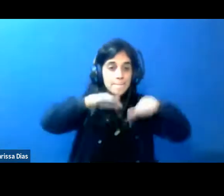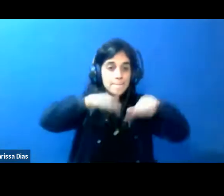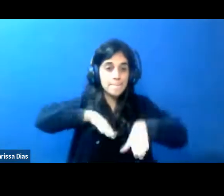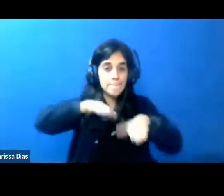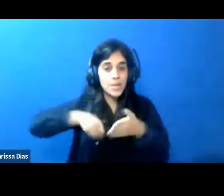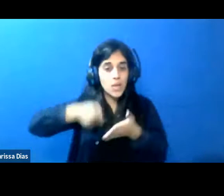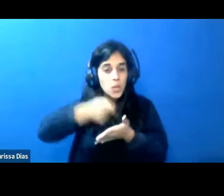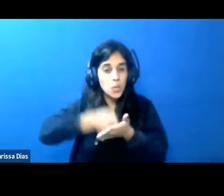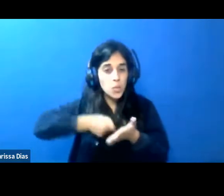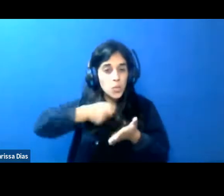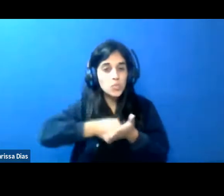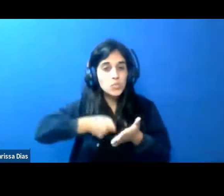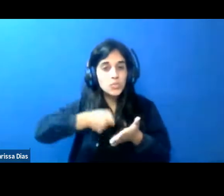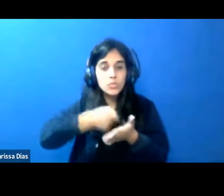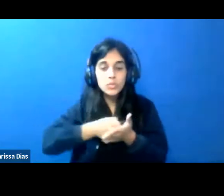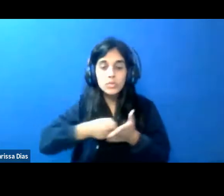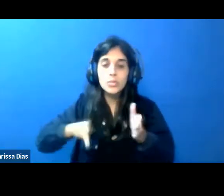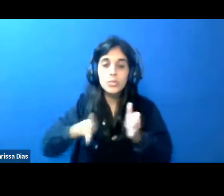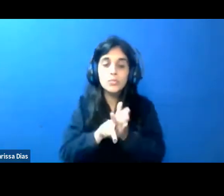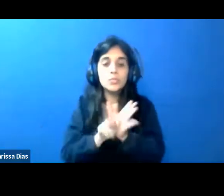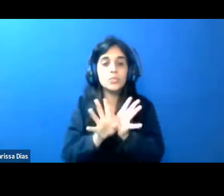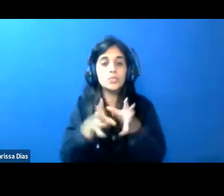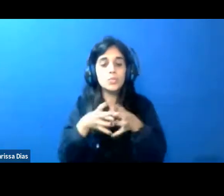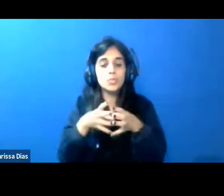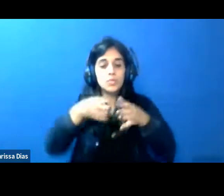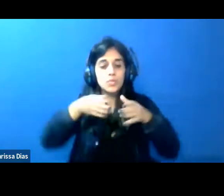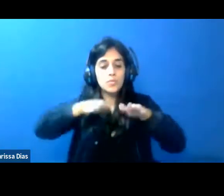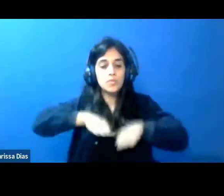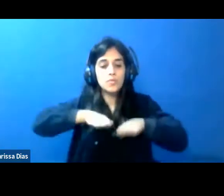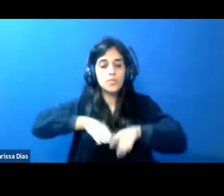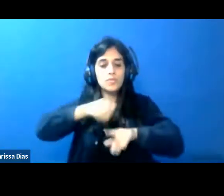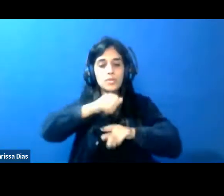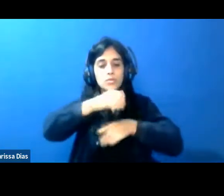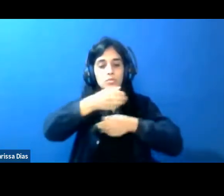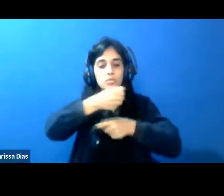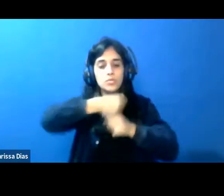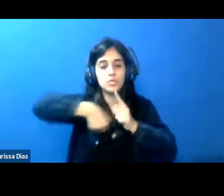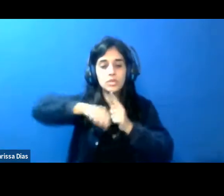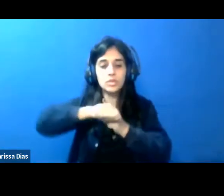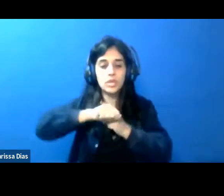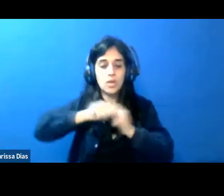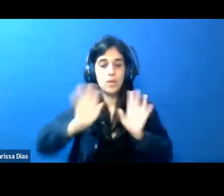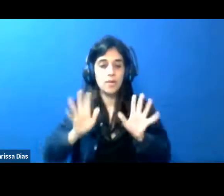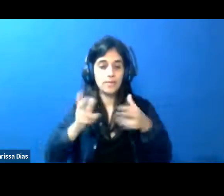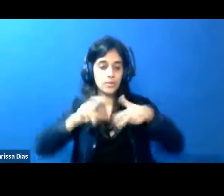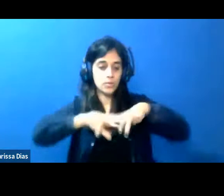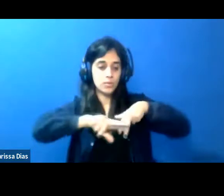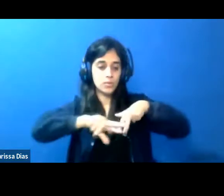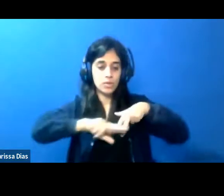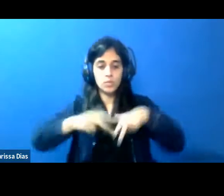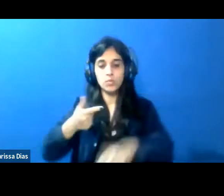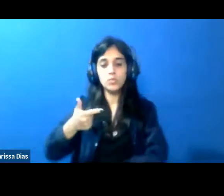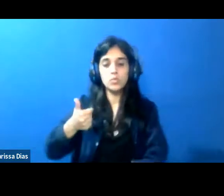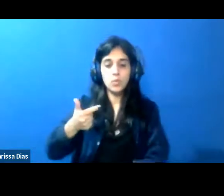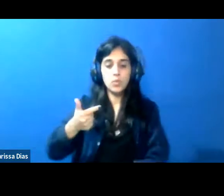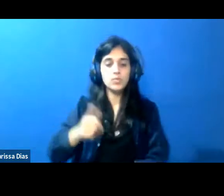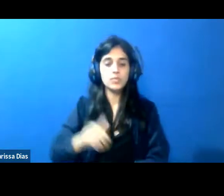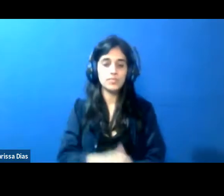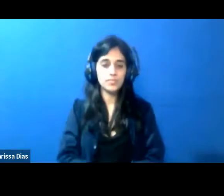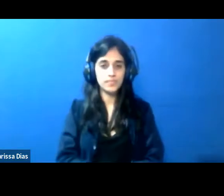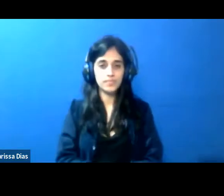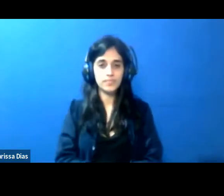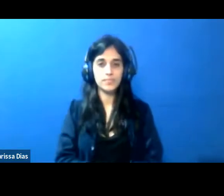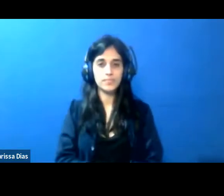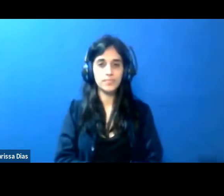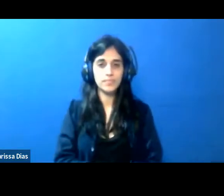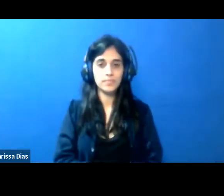pela Comissão dos Movimentos Sociais do Fazendo Gênero 12, que vem construindo essa caminhada. Esse é um espaço